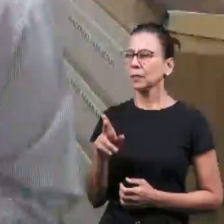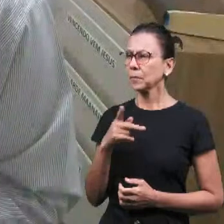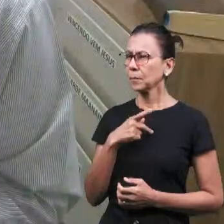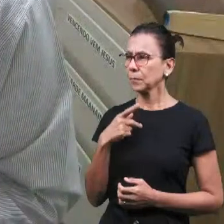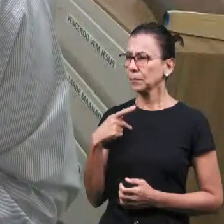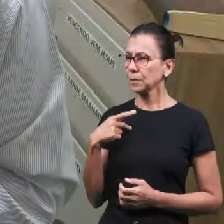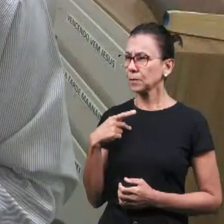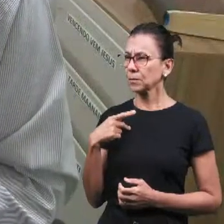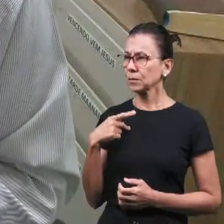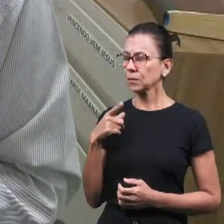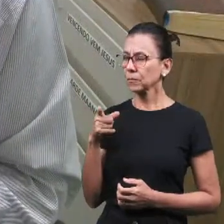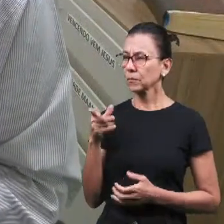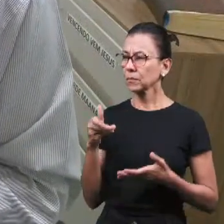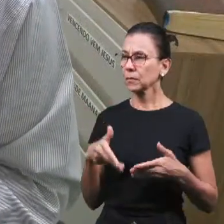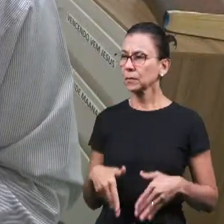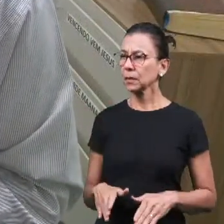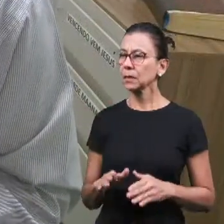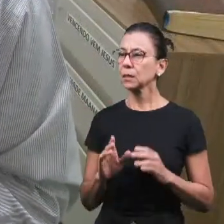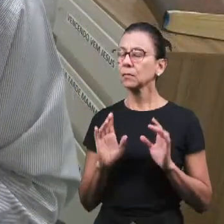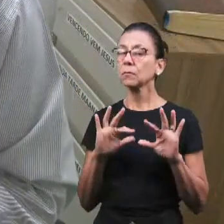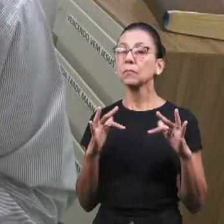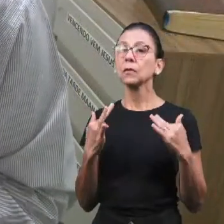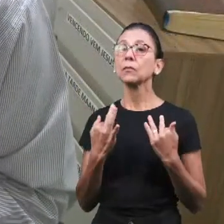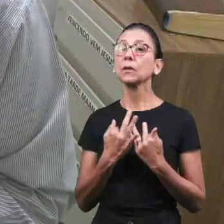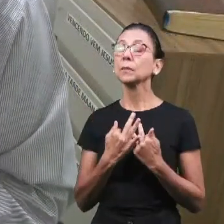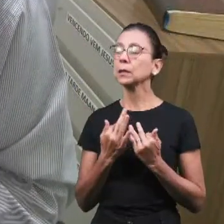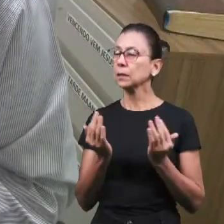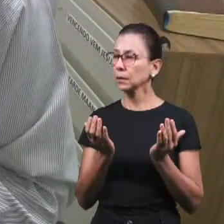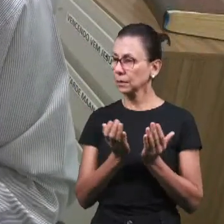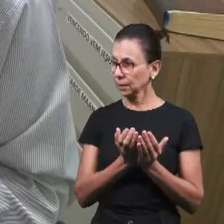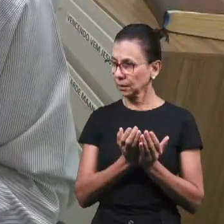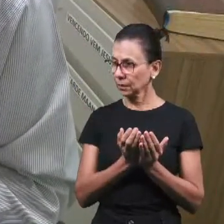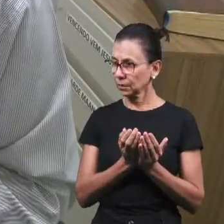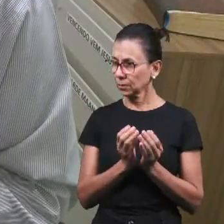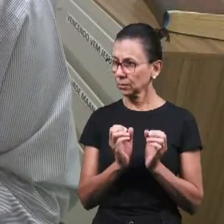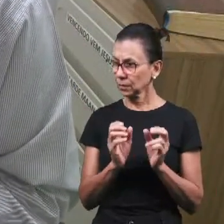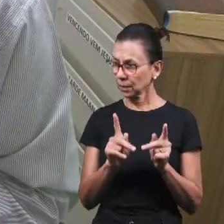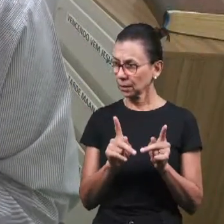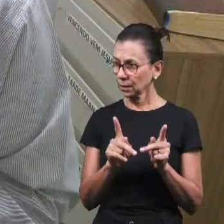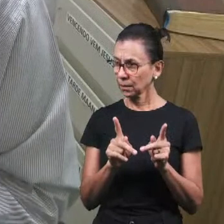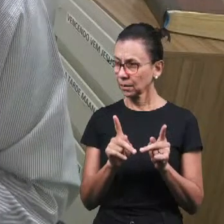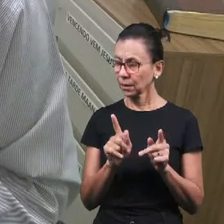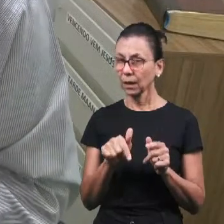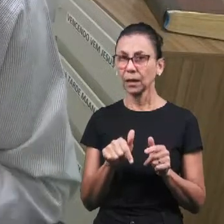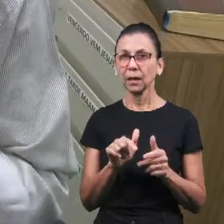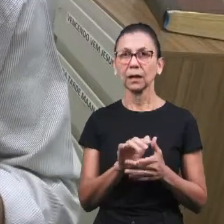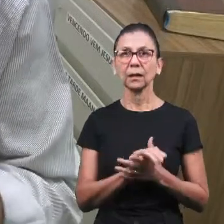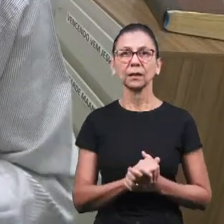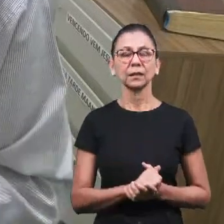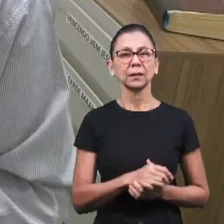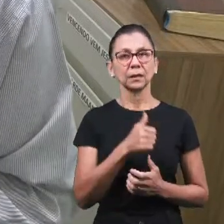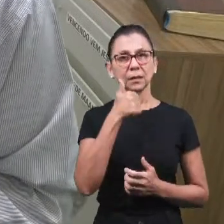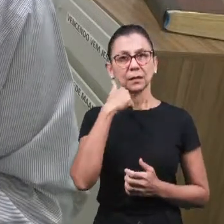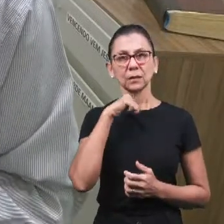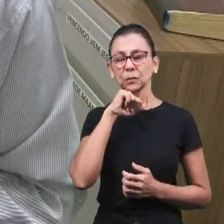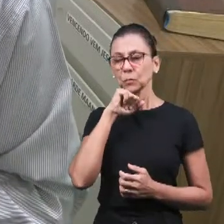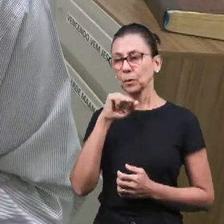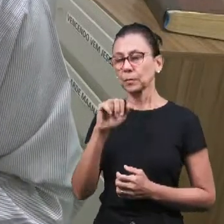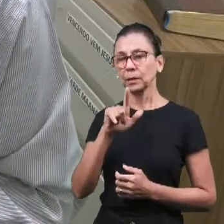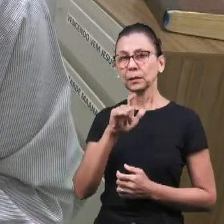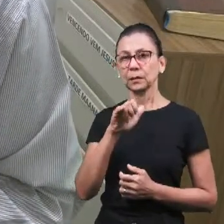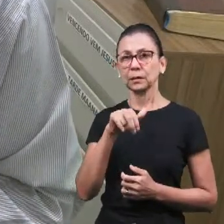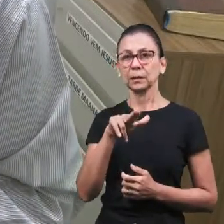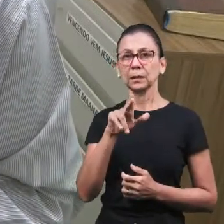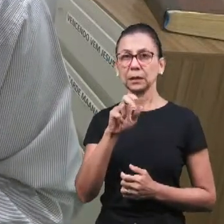o senhor nasceu num lar evangélico, né? A irmã Dona Lina Bento, que é a mãe do senhor, sempre